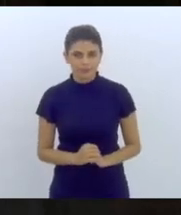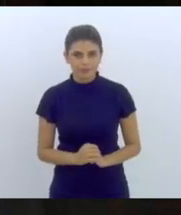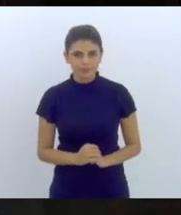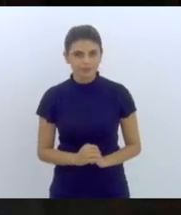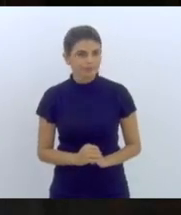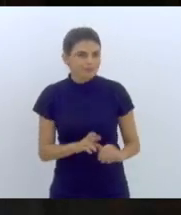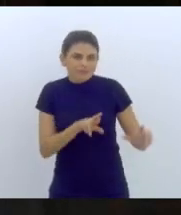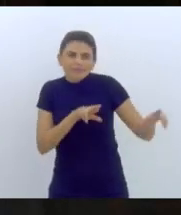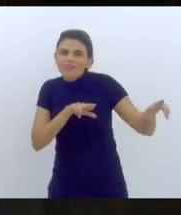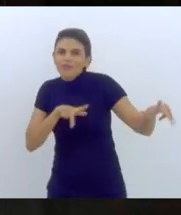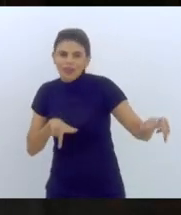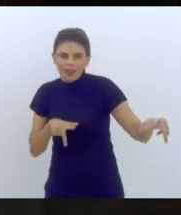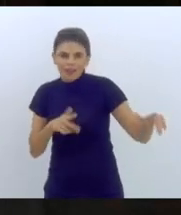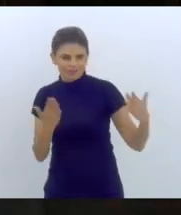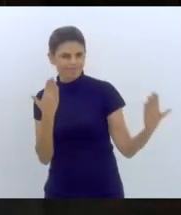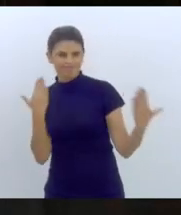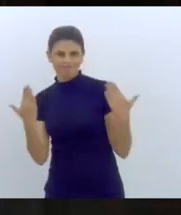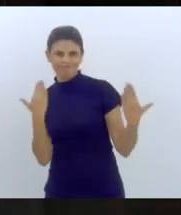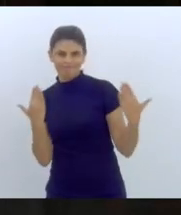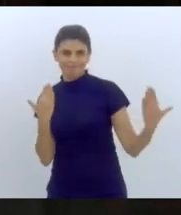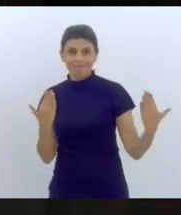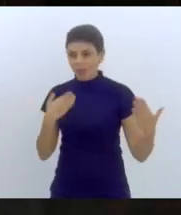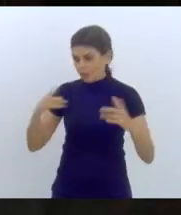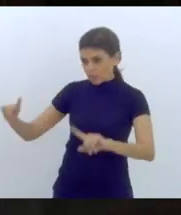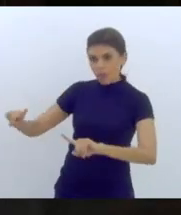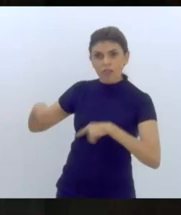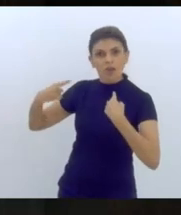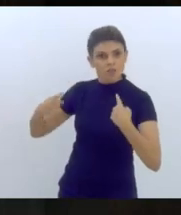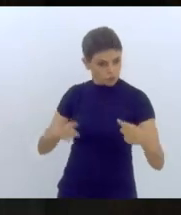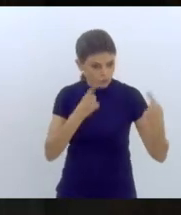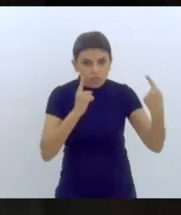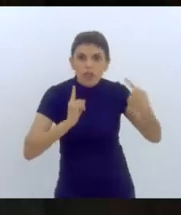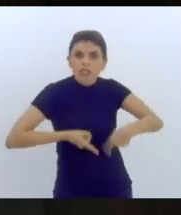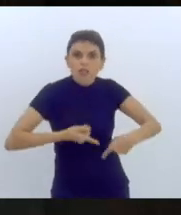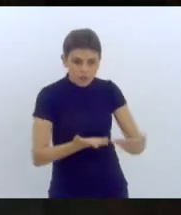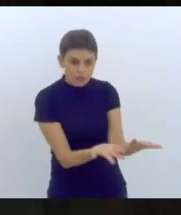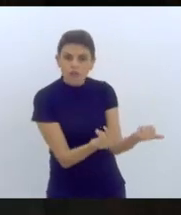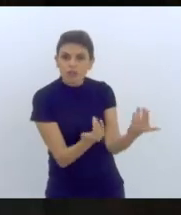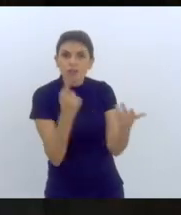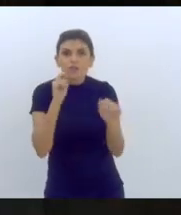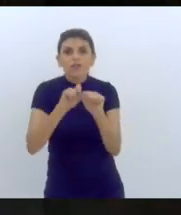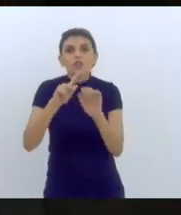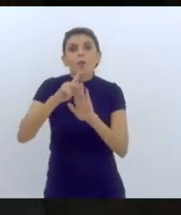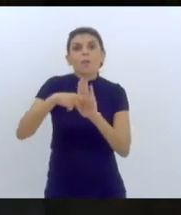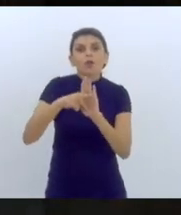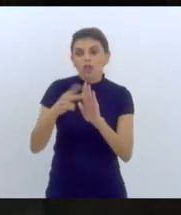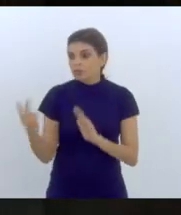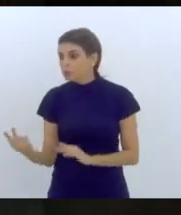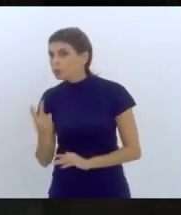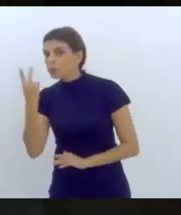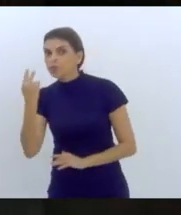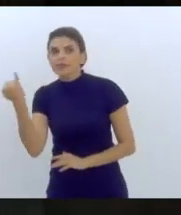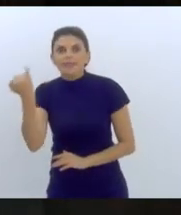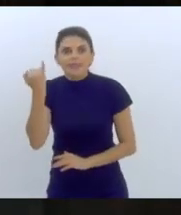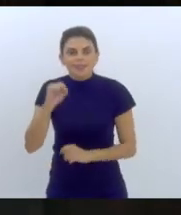Essa é a diferença. Eu desafio esses deputados a apresentarem um projeto que eles aprovaram nessa casa que seja relevante para a